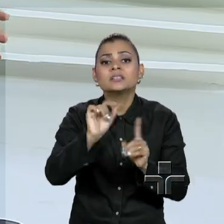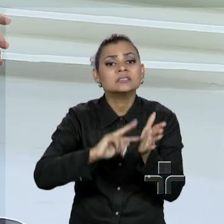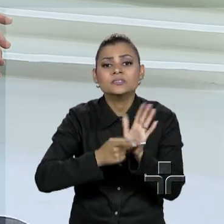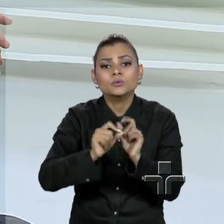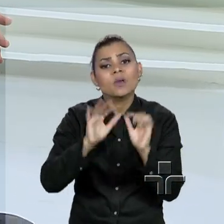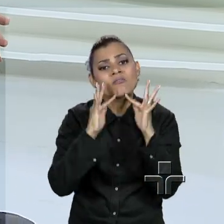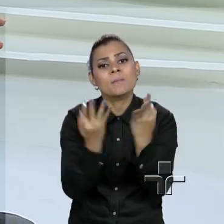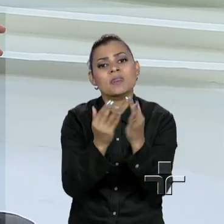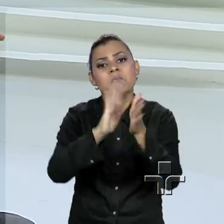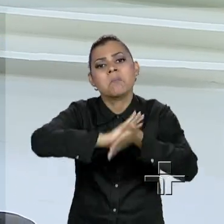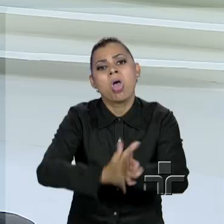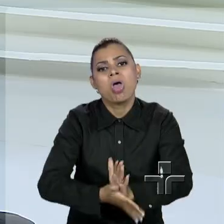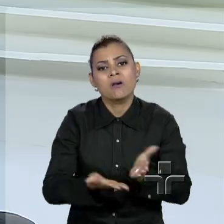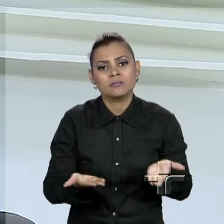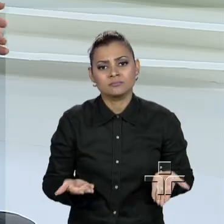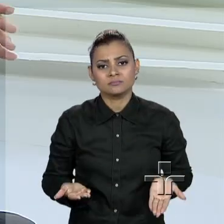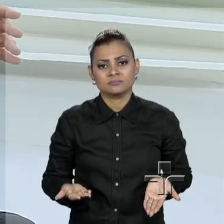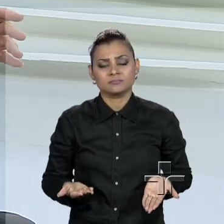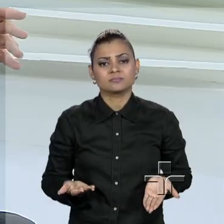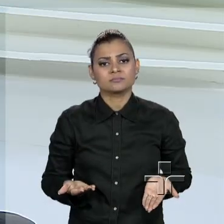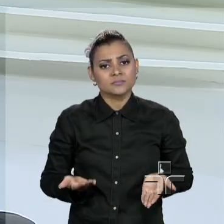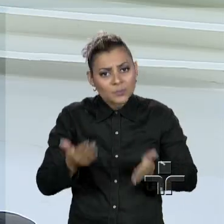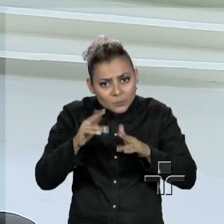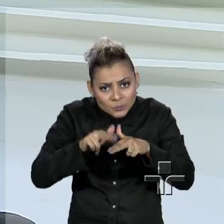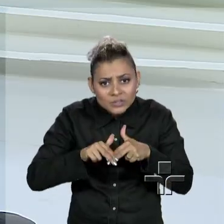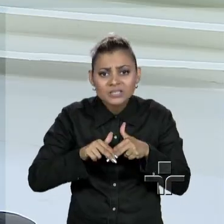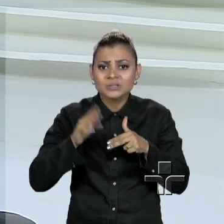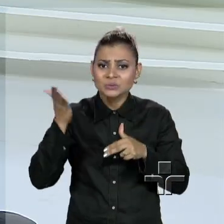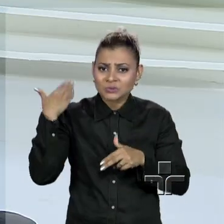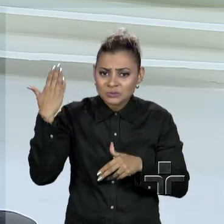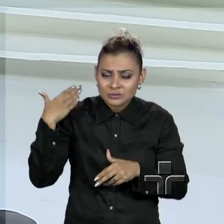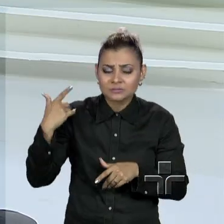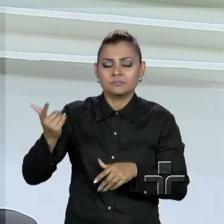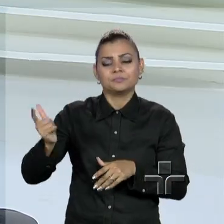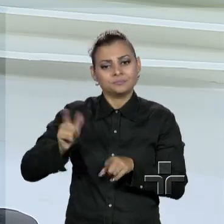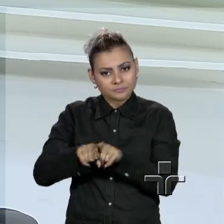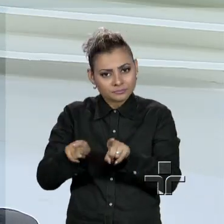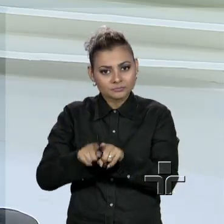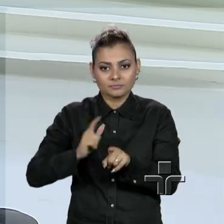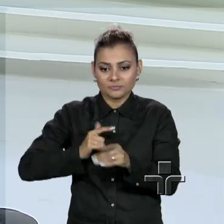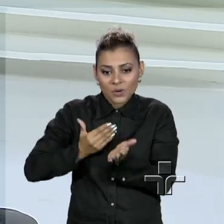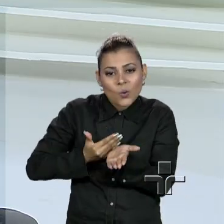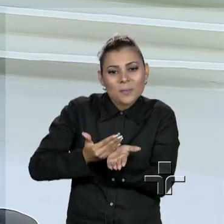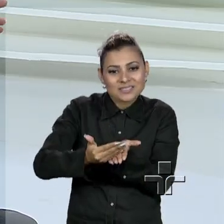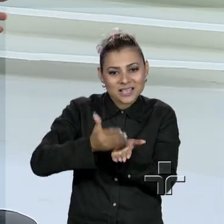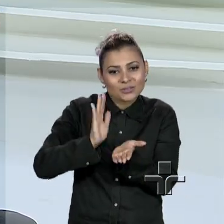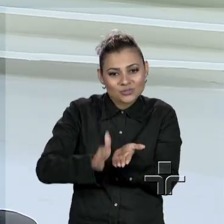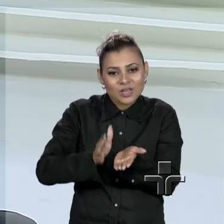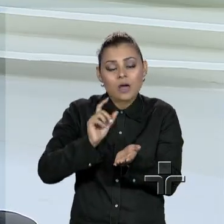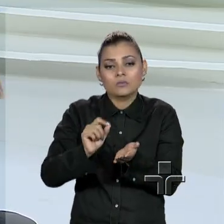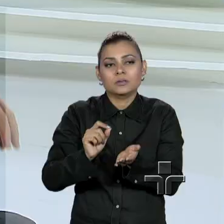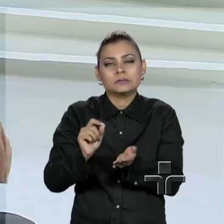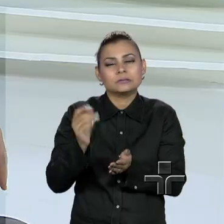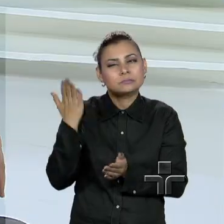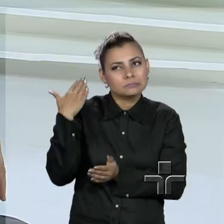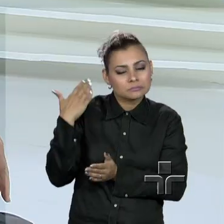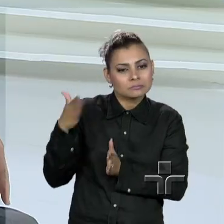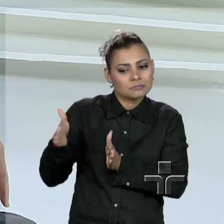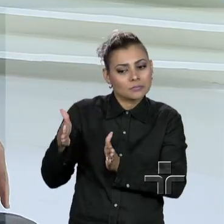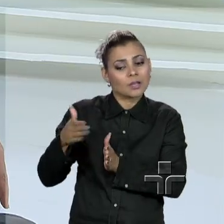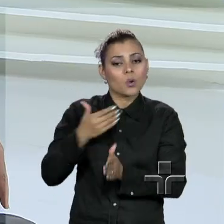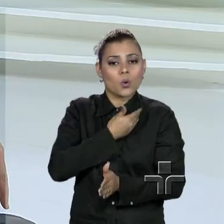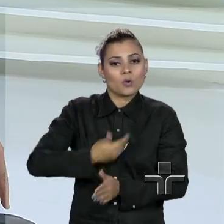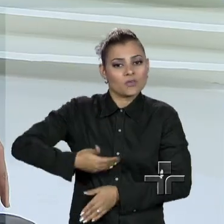está nos acontecendo. Havia começado uma expansão, digamos, depois no governo